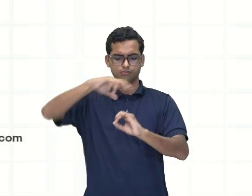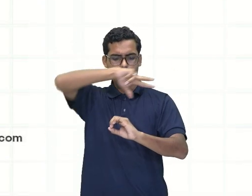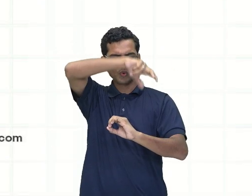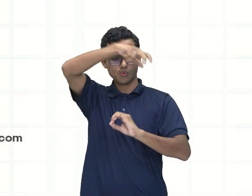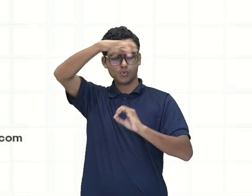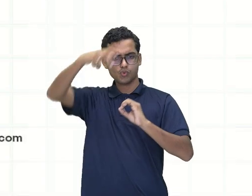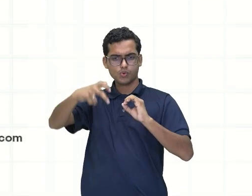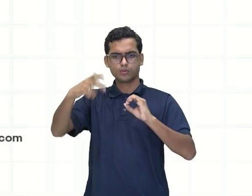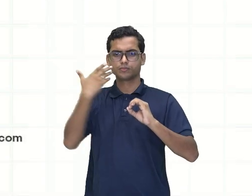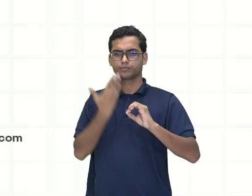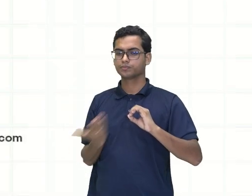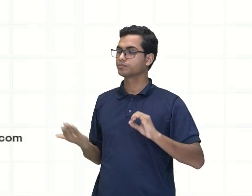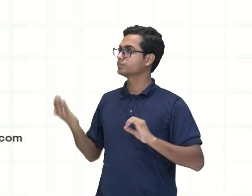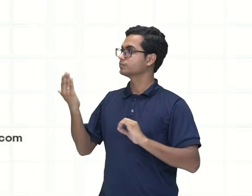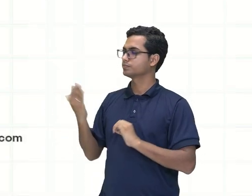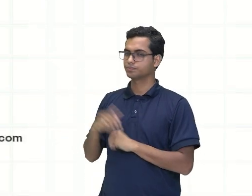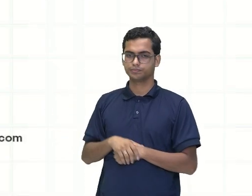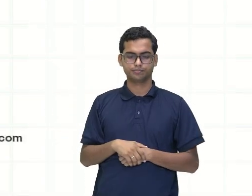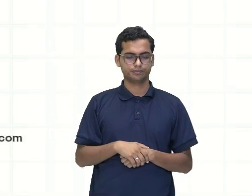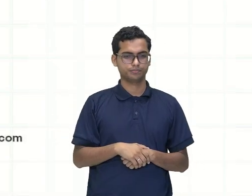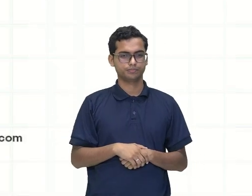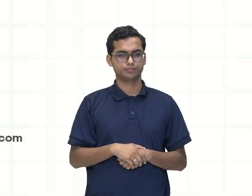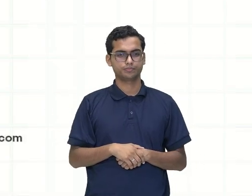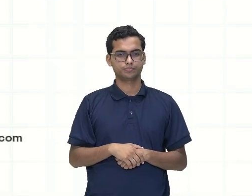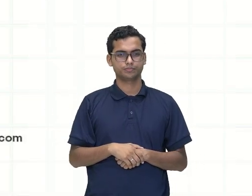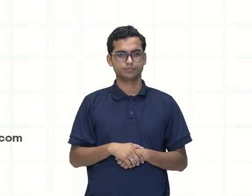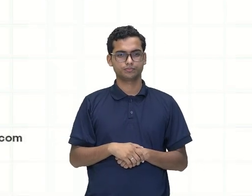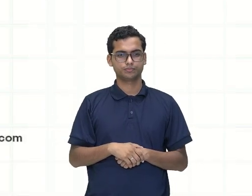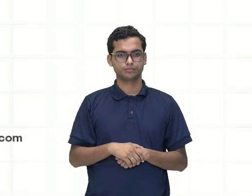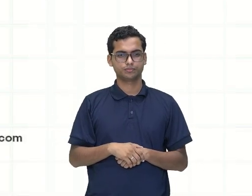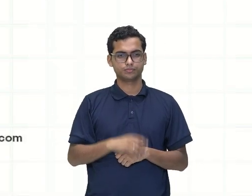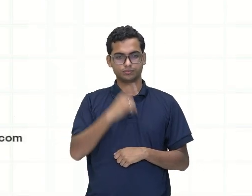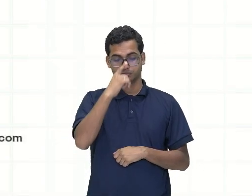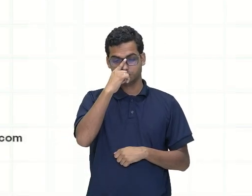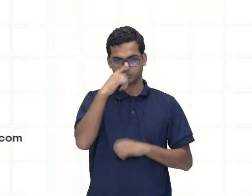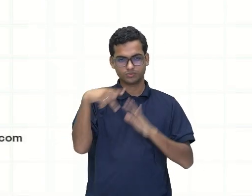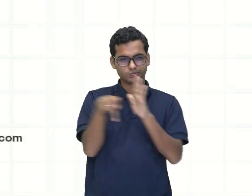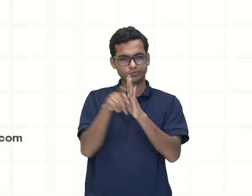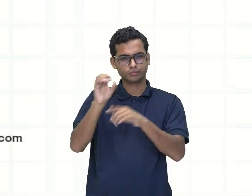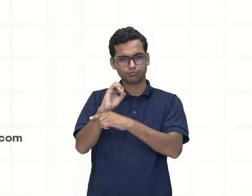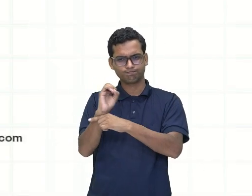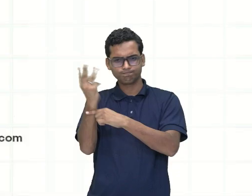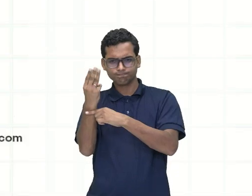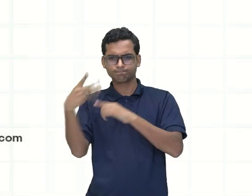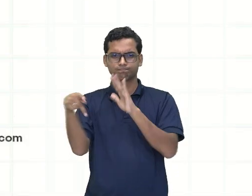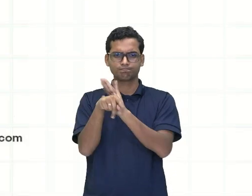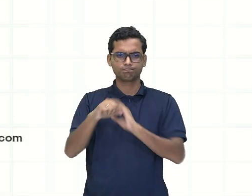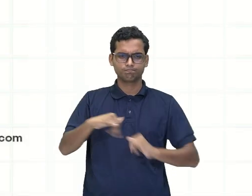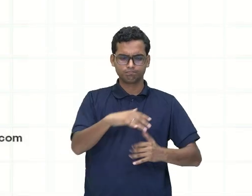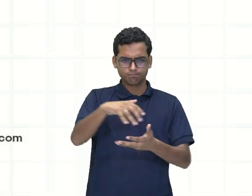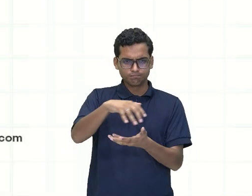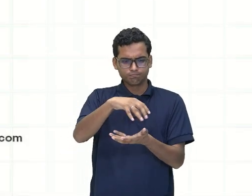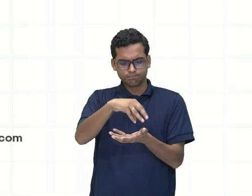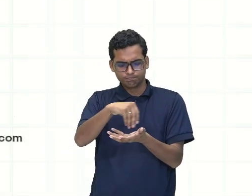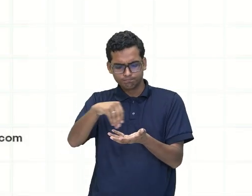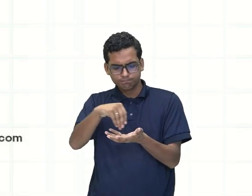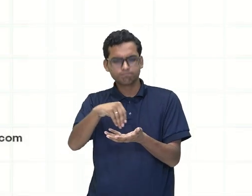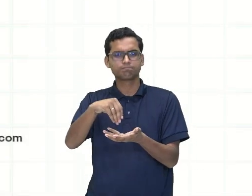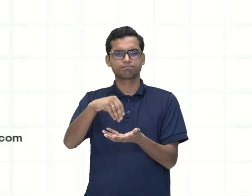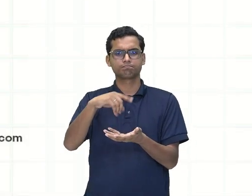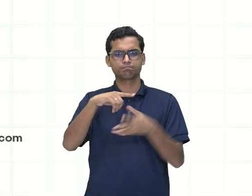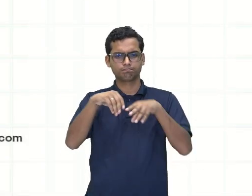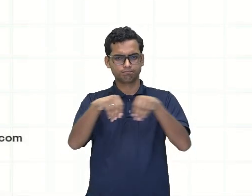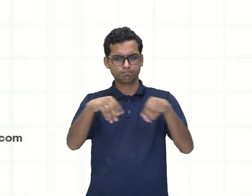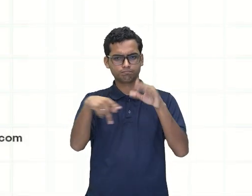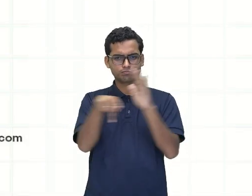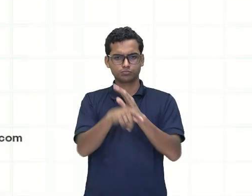a maior parte do ozônio estratosférico é produzido quando as